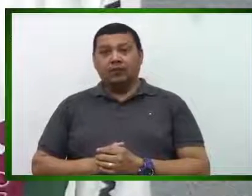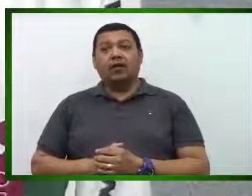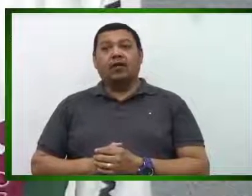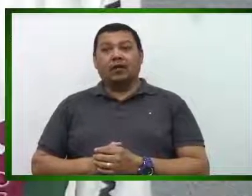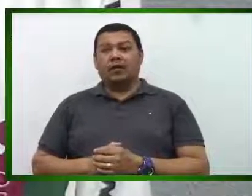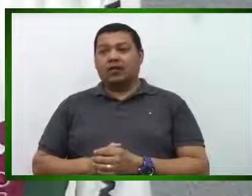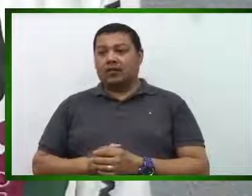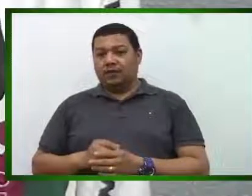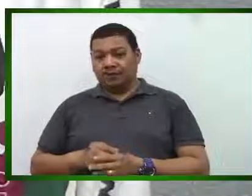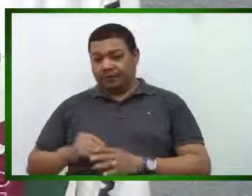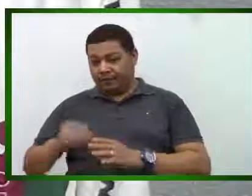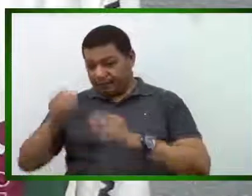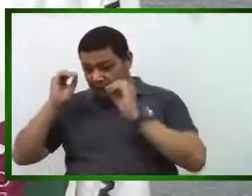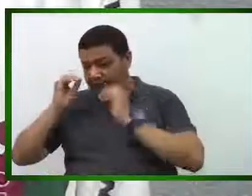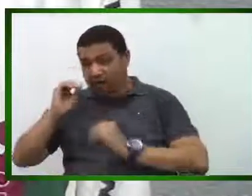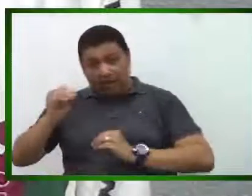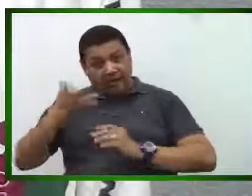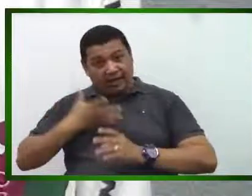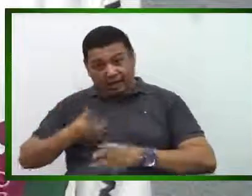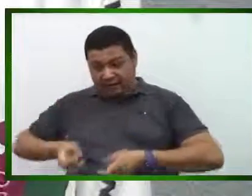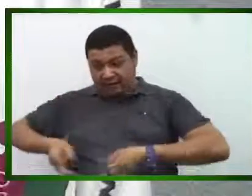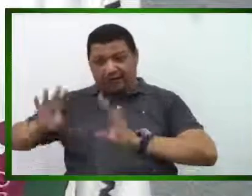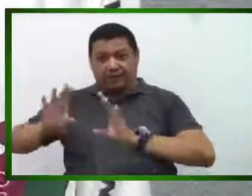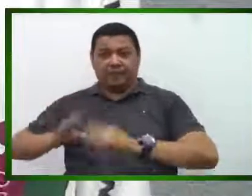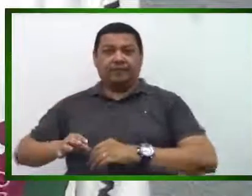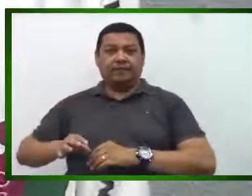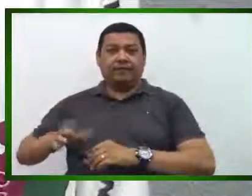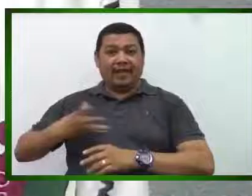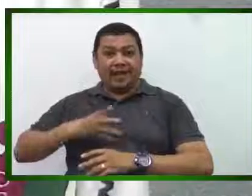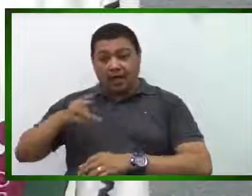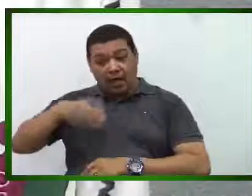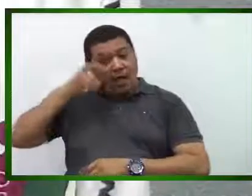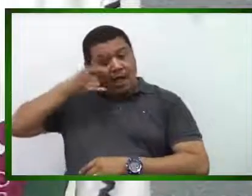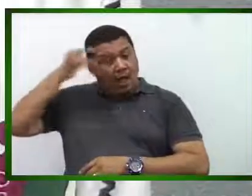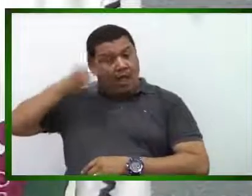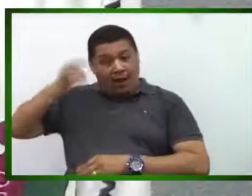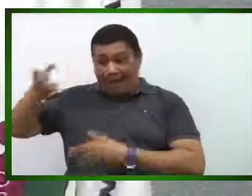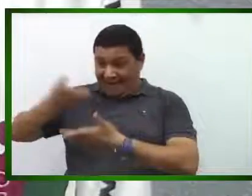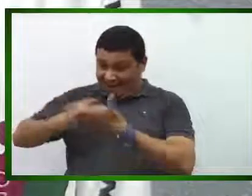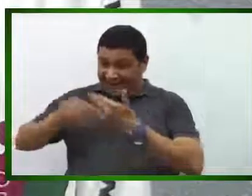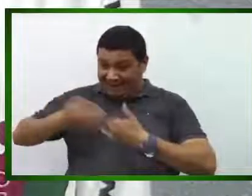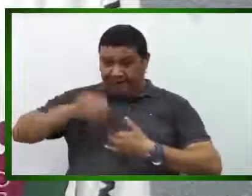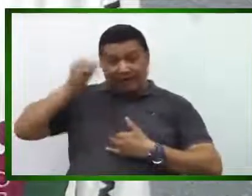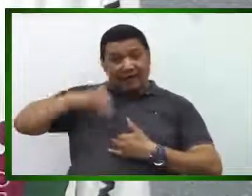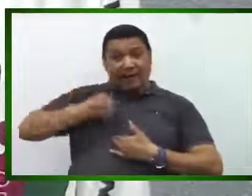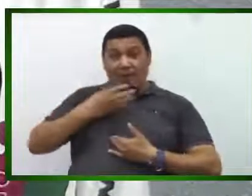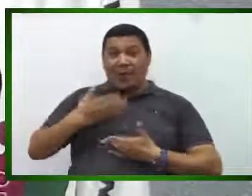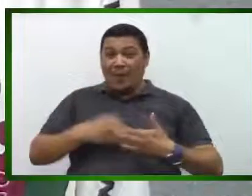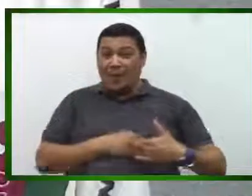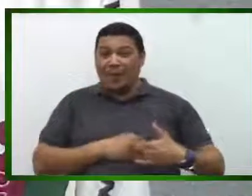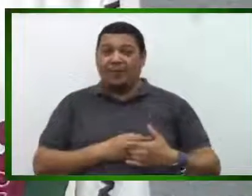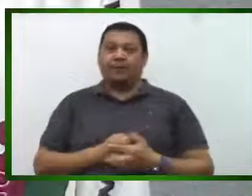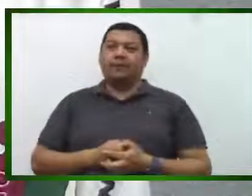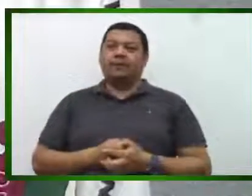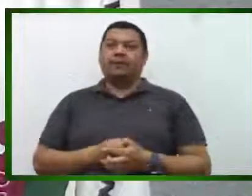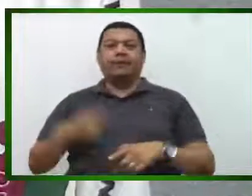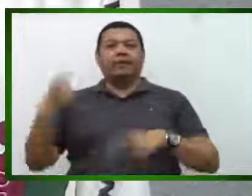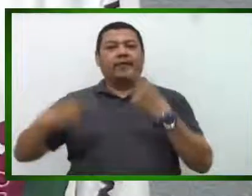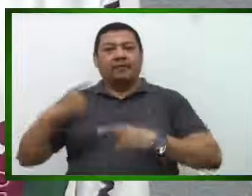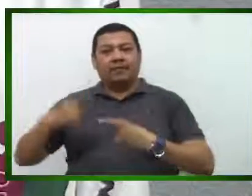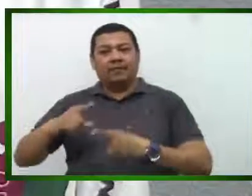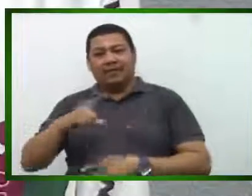dinheiro. A política em si traz em nossas memórias desânimo, traz em nossa